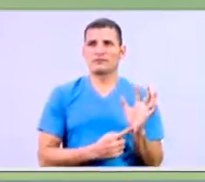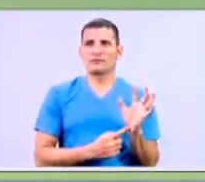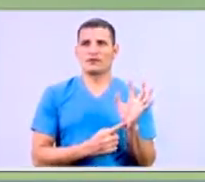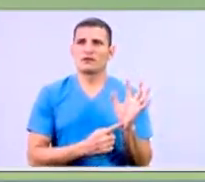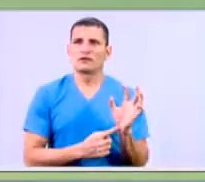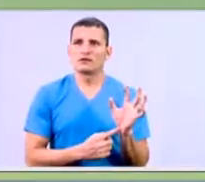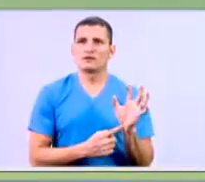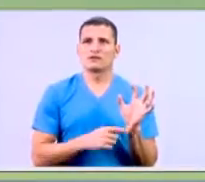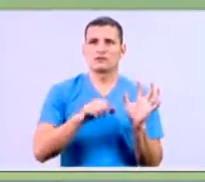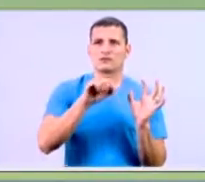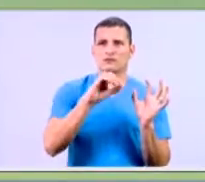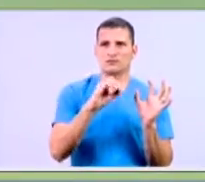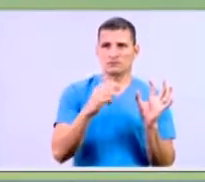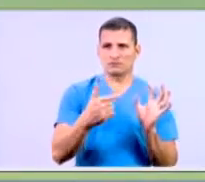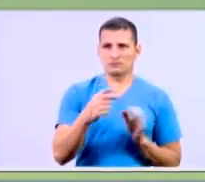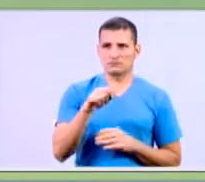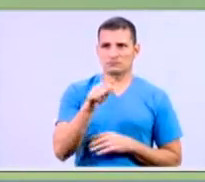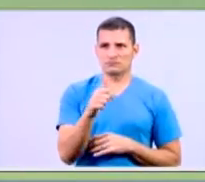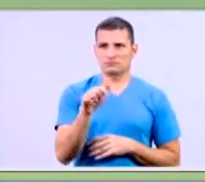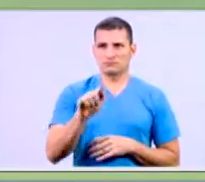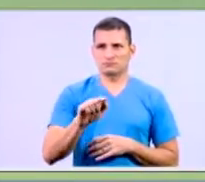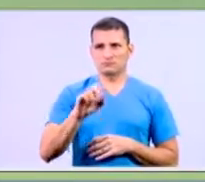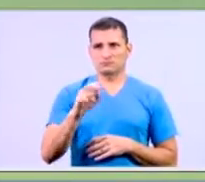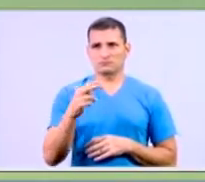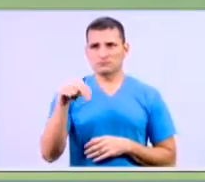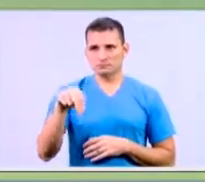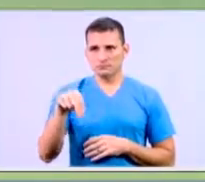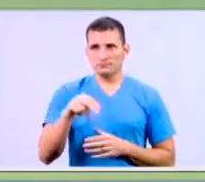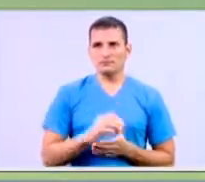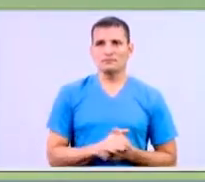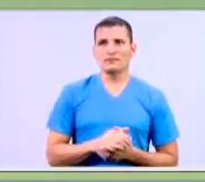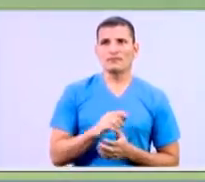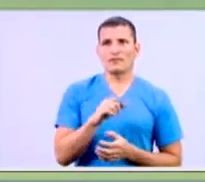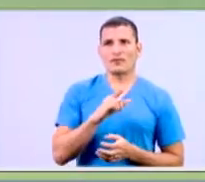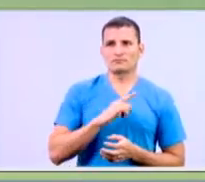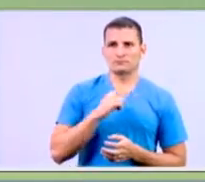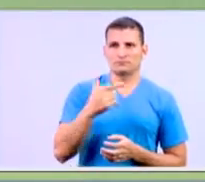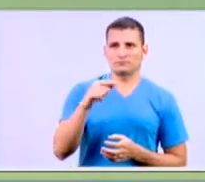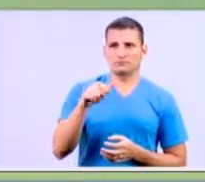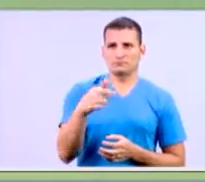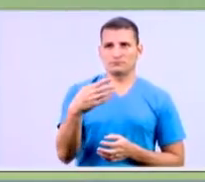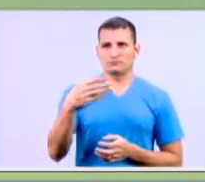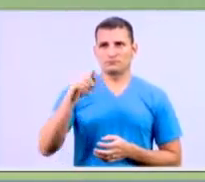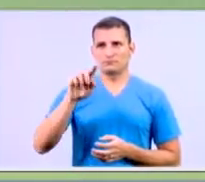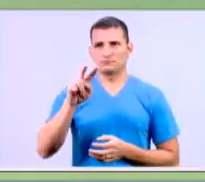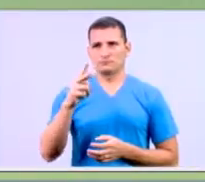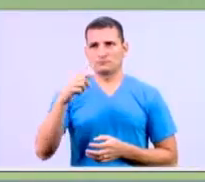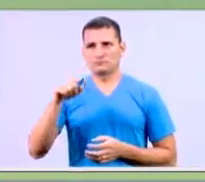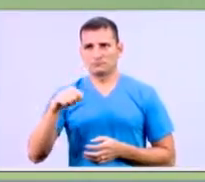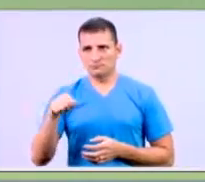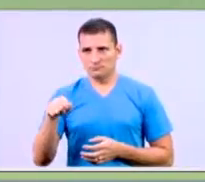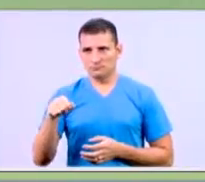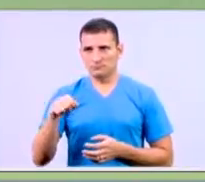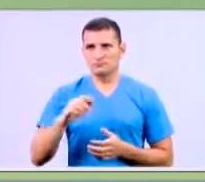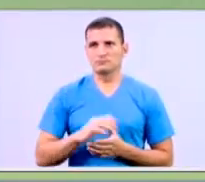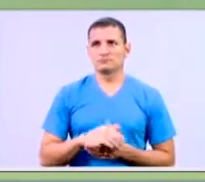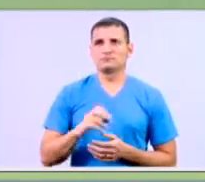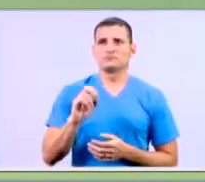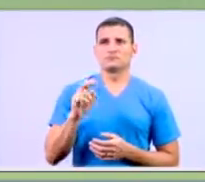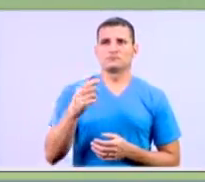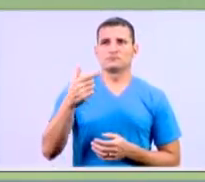802.11G ou N, né, opera em 2.4, se for no caso do 802.11G,